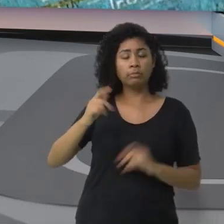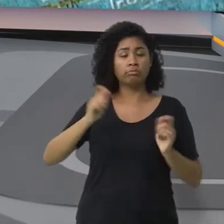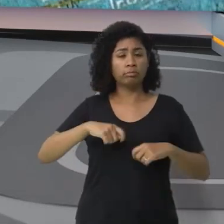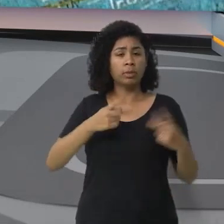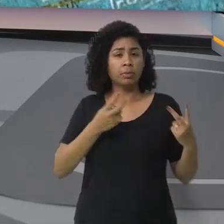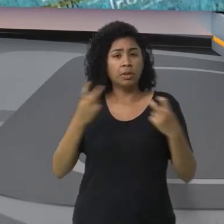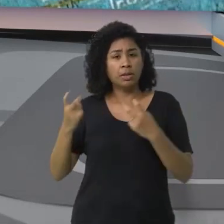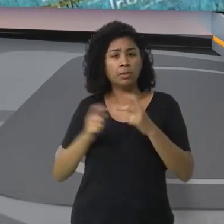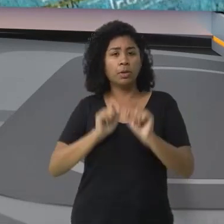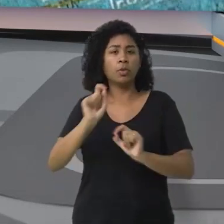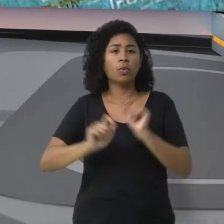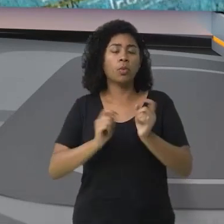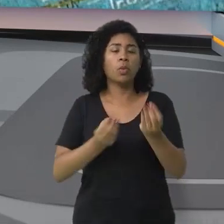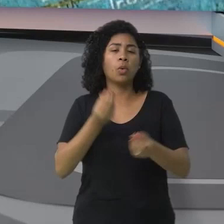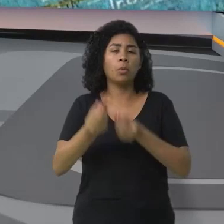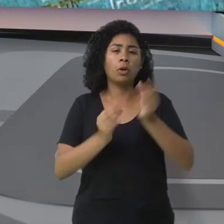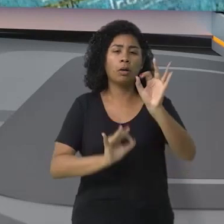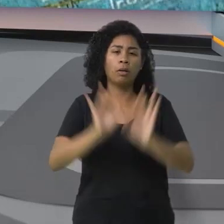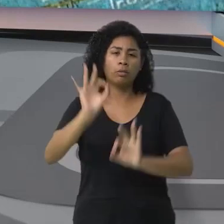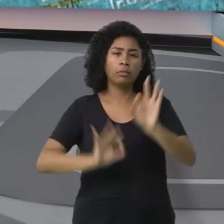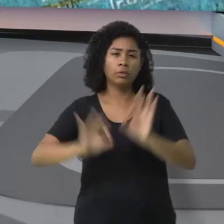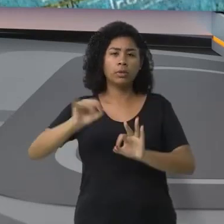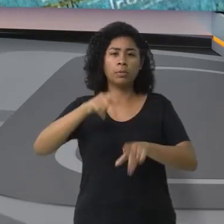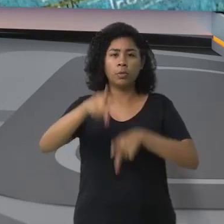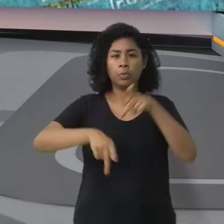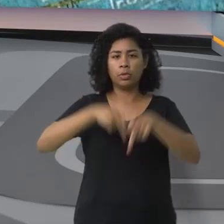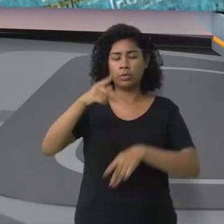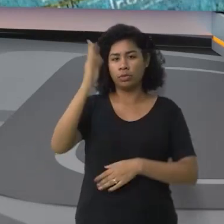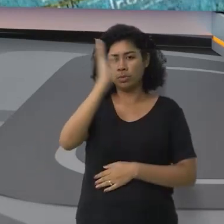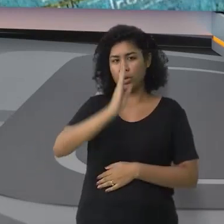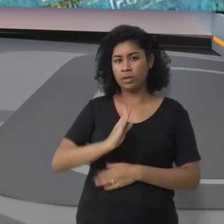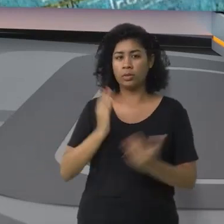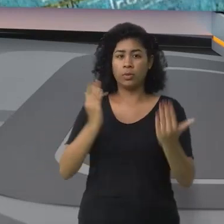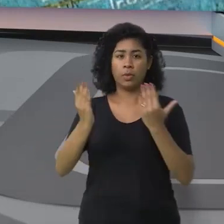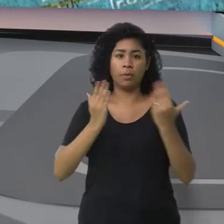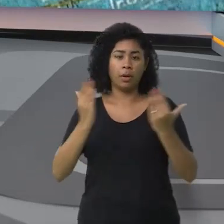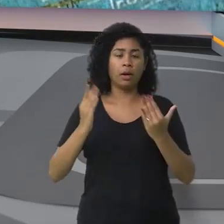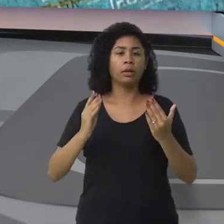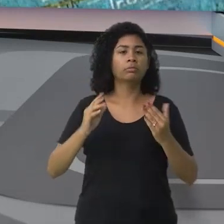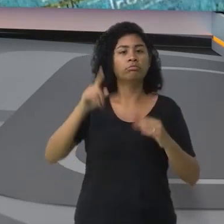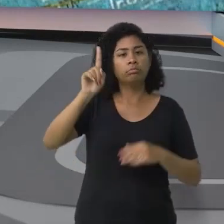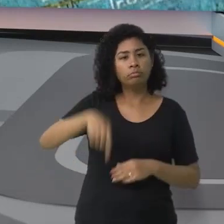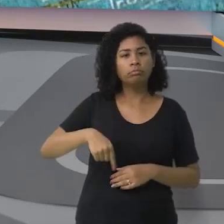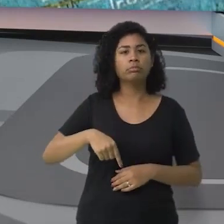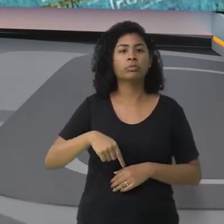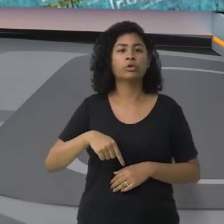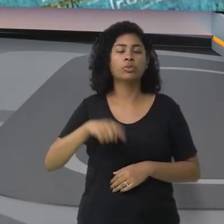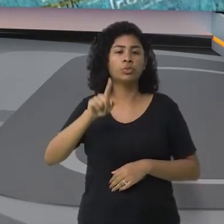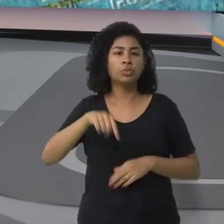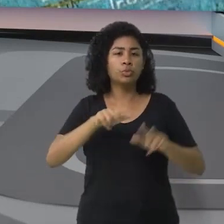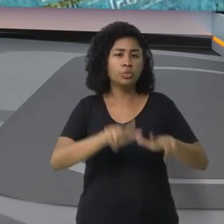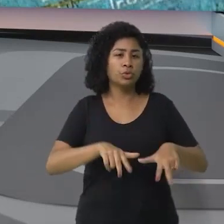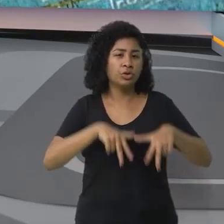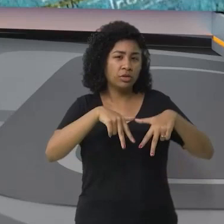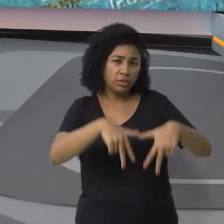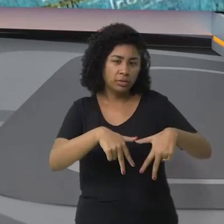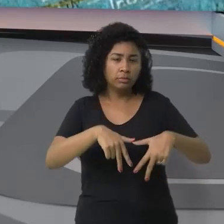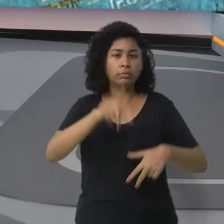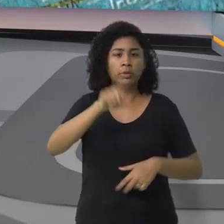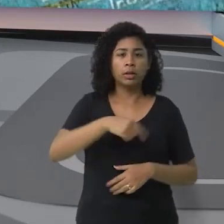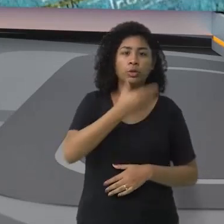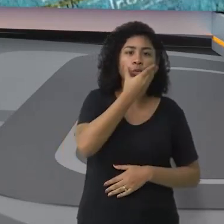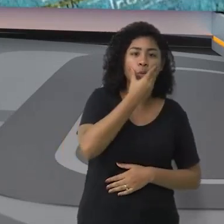está distribuído aí a população brasileira em relação ao sexo, né? Em verificar a parte de homens